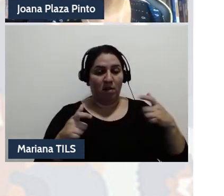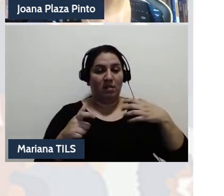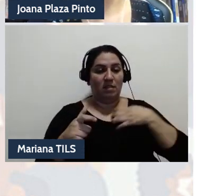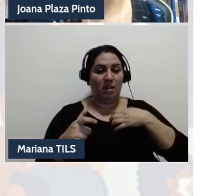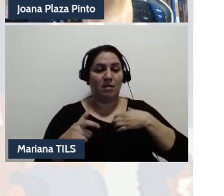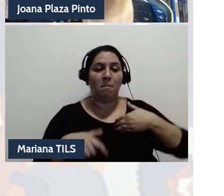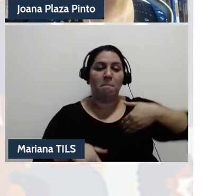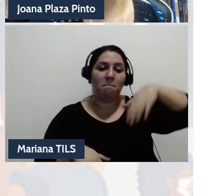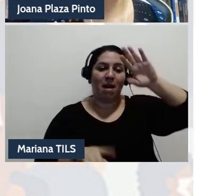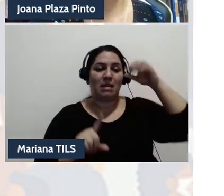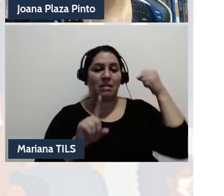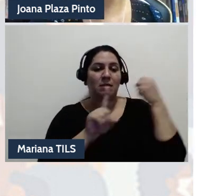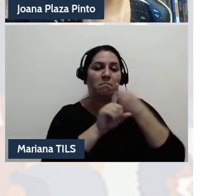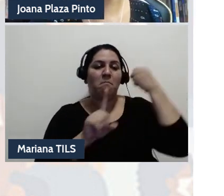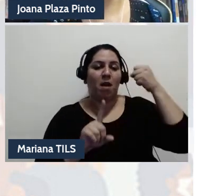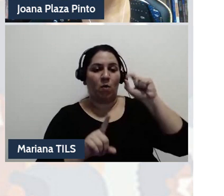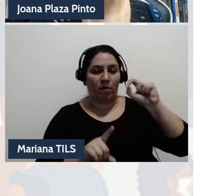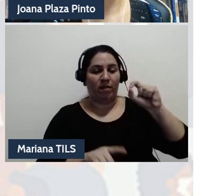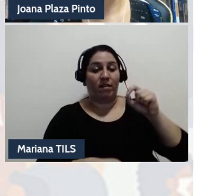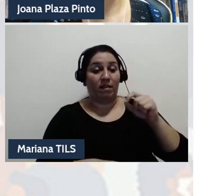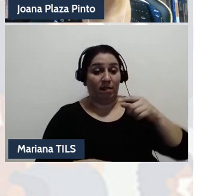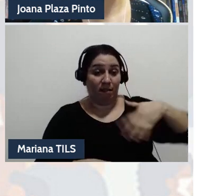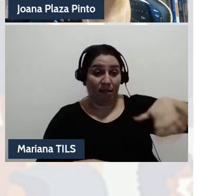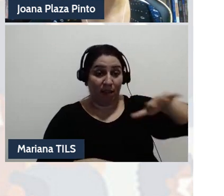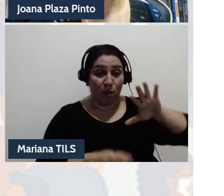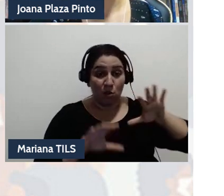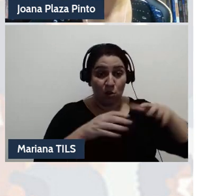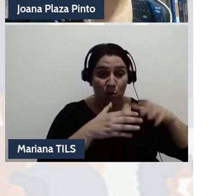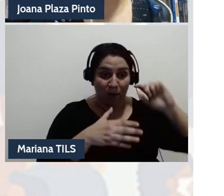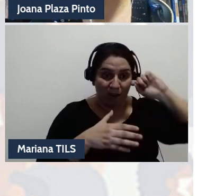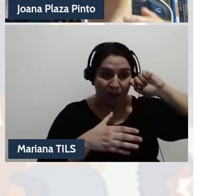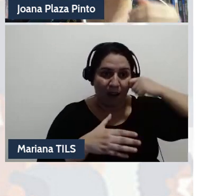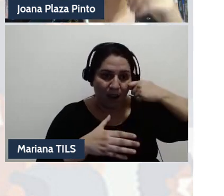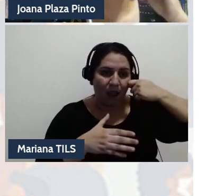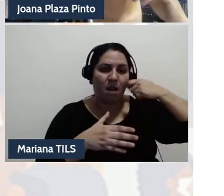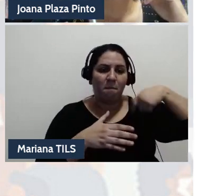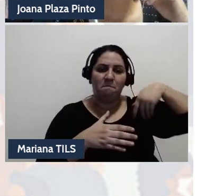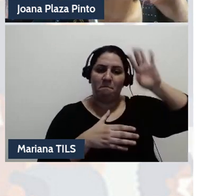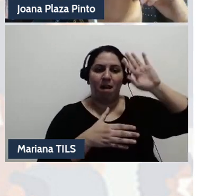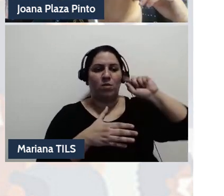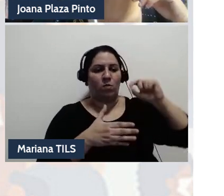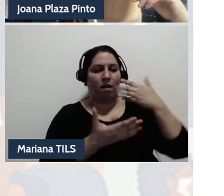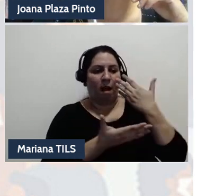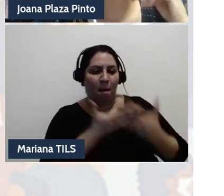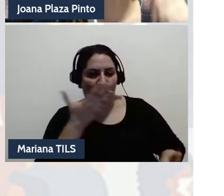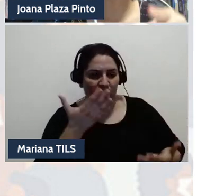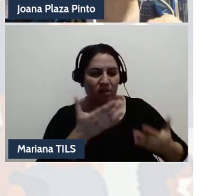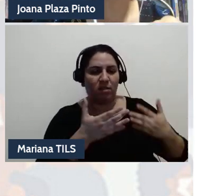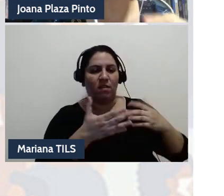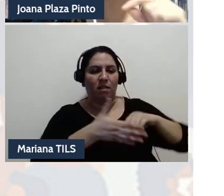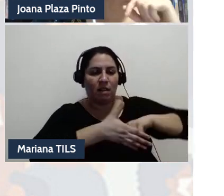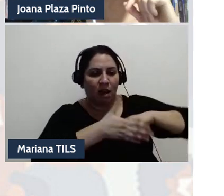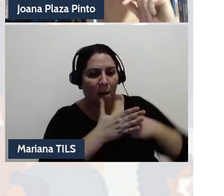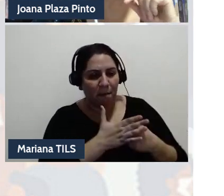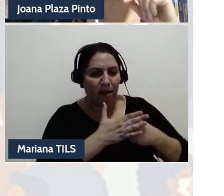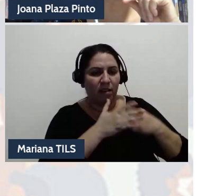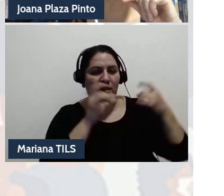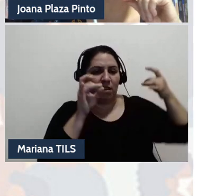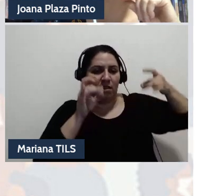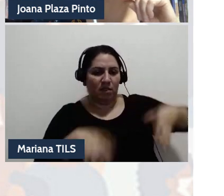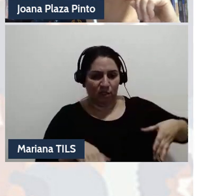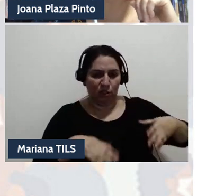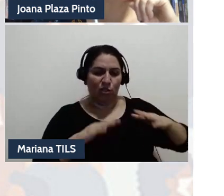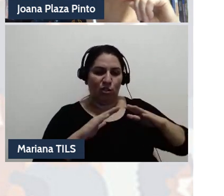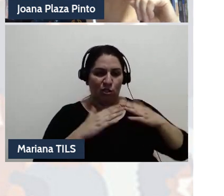pandemia em estudantes negros a reprovação, evasão e mudança da cultura escolar. Isso eu acabo levando a olhar esse quadro